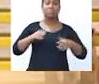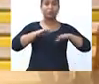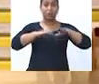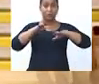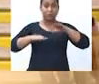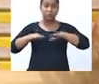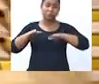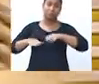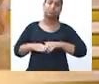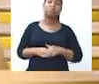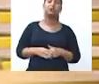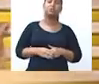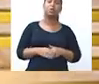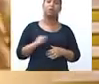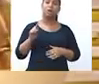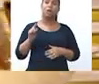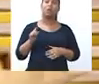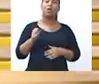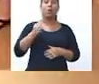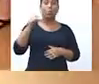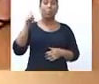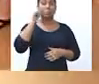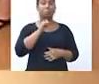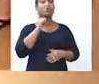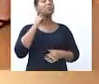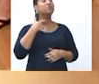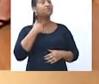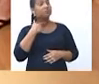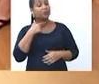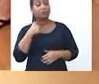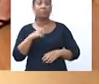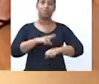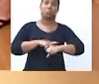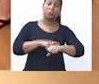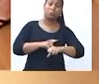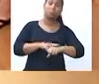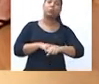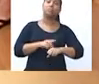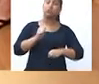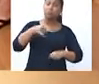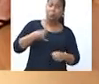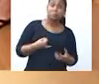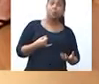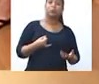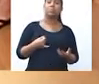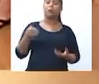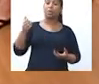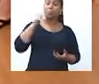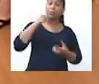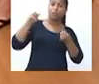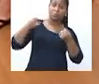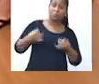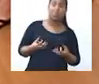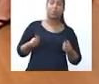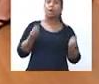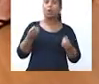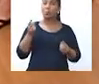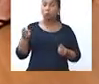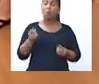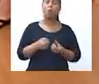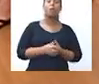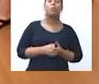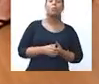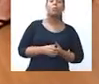que no Dória, a gente tem algumas meninas momentos que se interessam, que momentos que sim. Acho que até a Lenina pode contar um pouco mais como é que foi